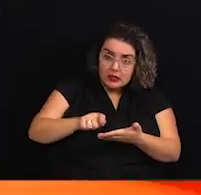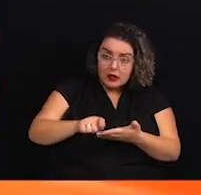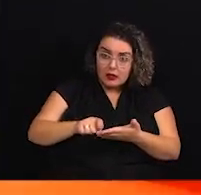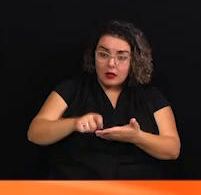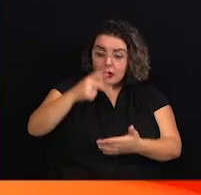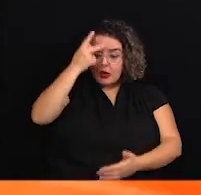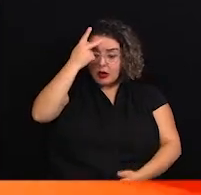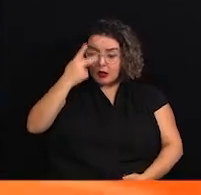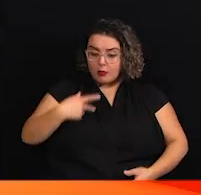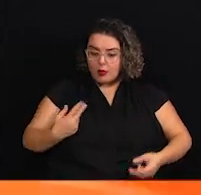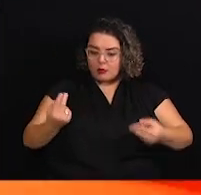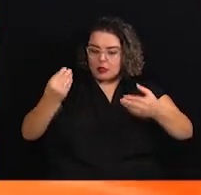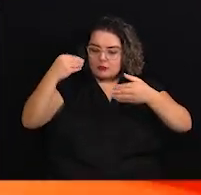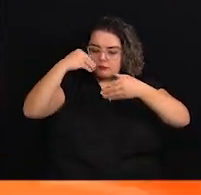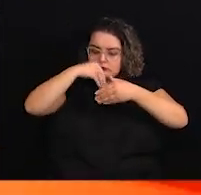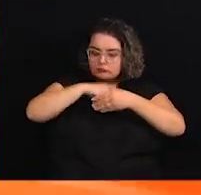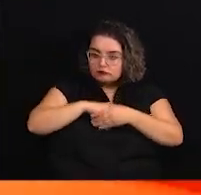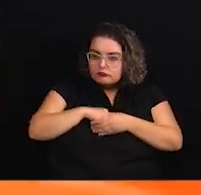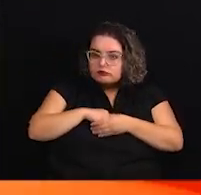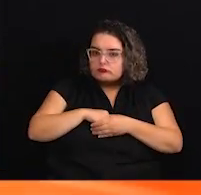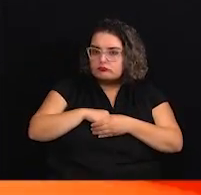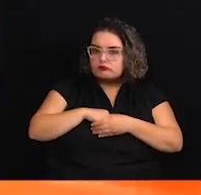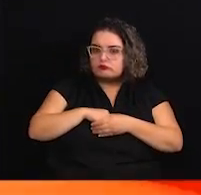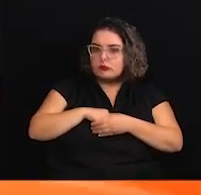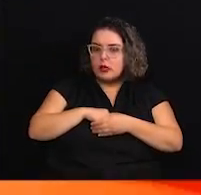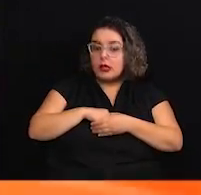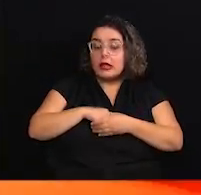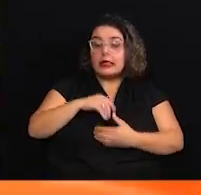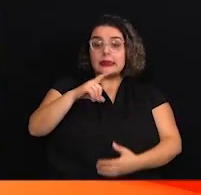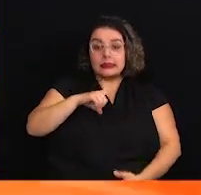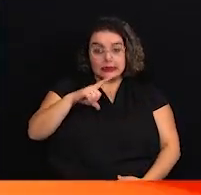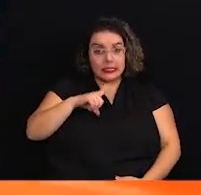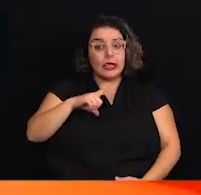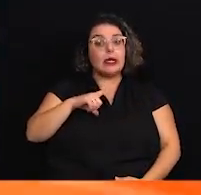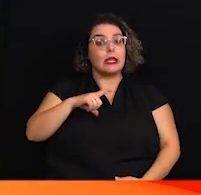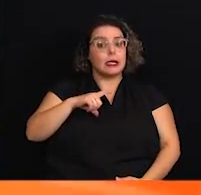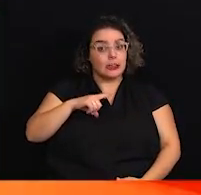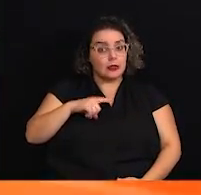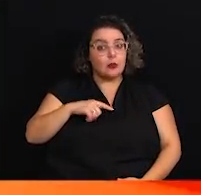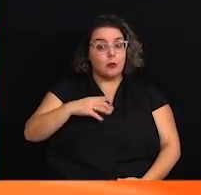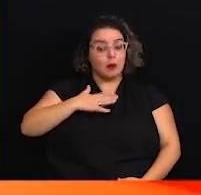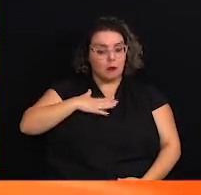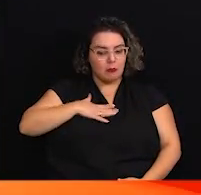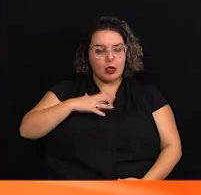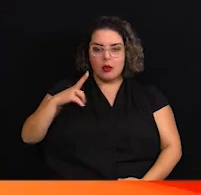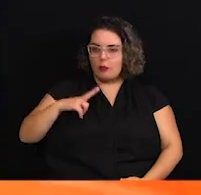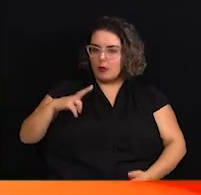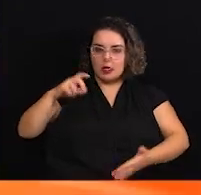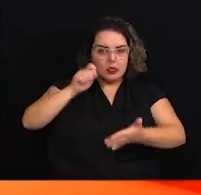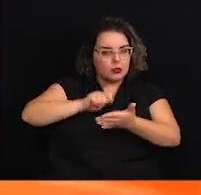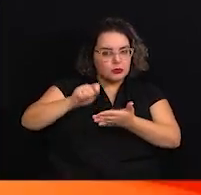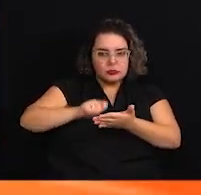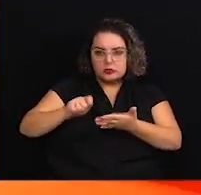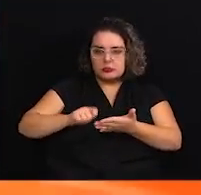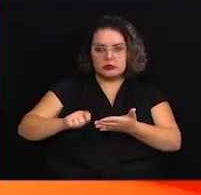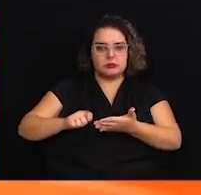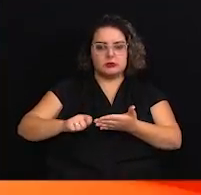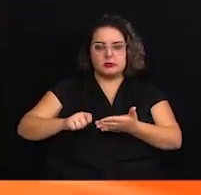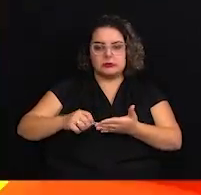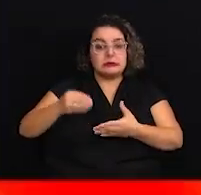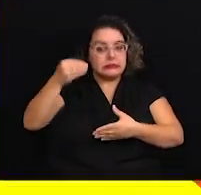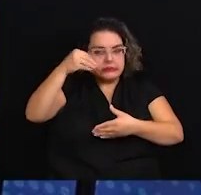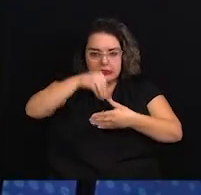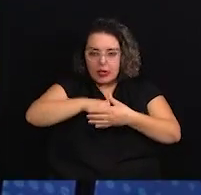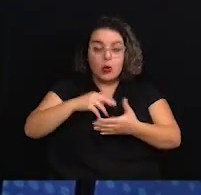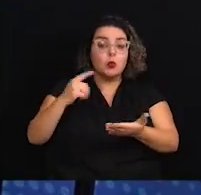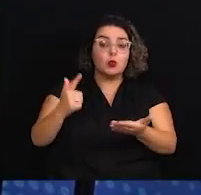escrita a sua própria essência, né? Então, existe muito de mim dentro do livro, isso é inevitável,